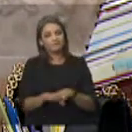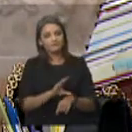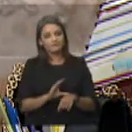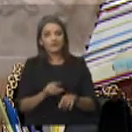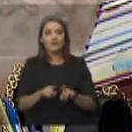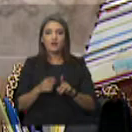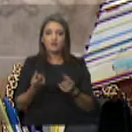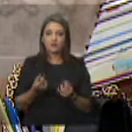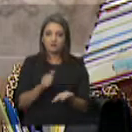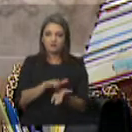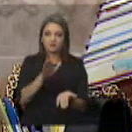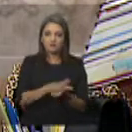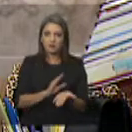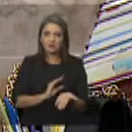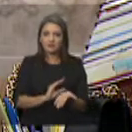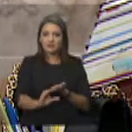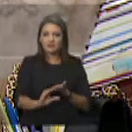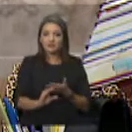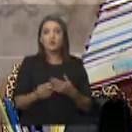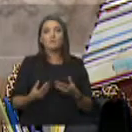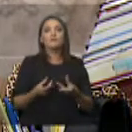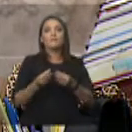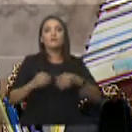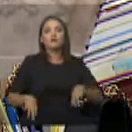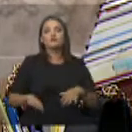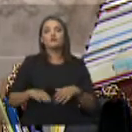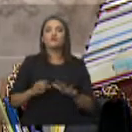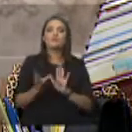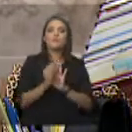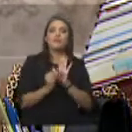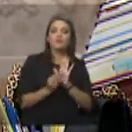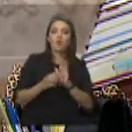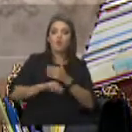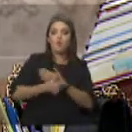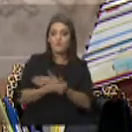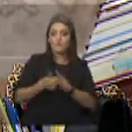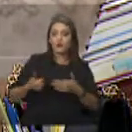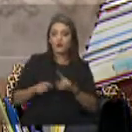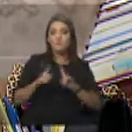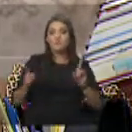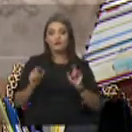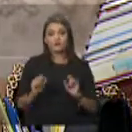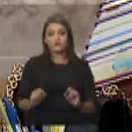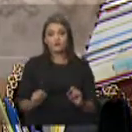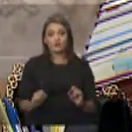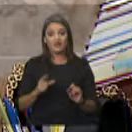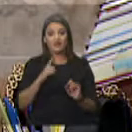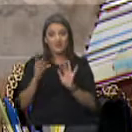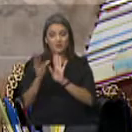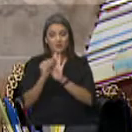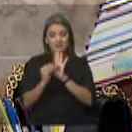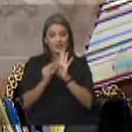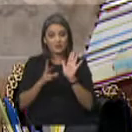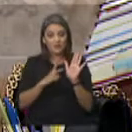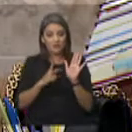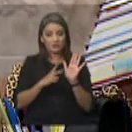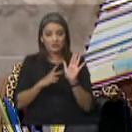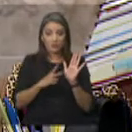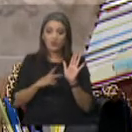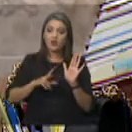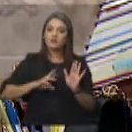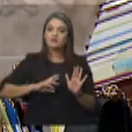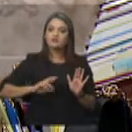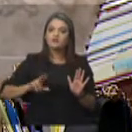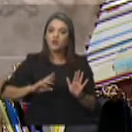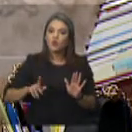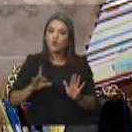indenização pelo dano material ou moral decorrente de sua violação. Contudo, a inviolabilidade dos dados pessoais não se reveste